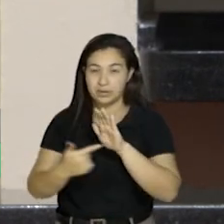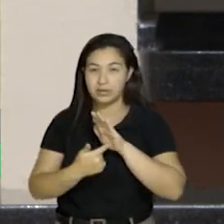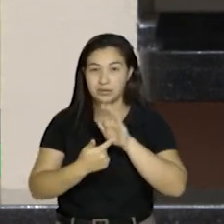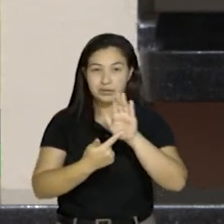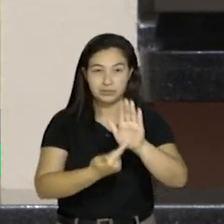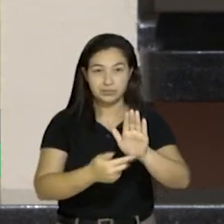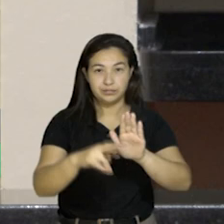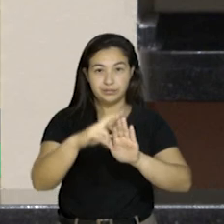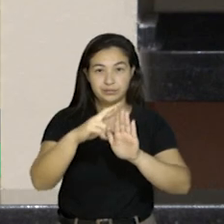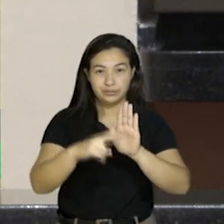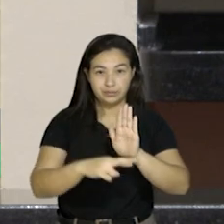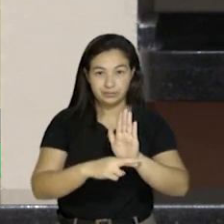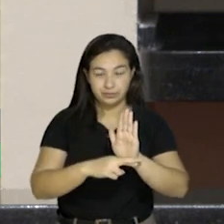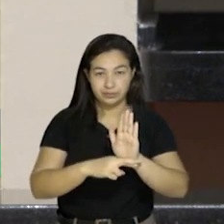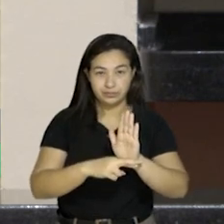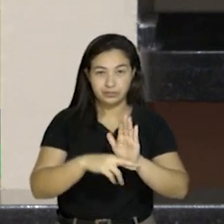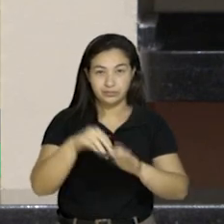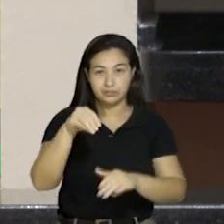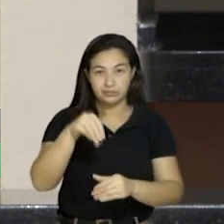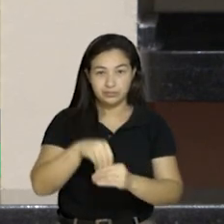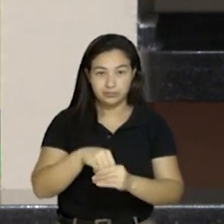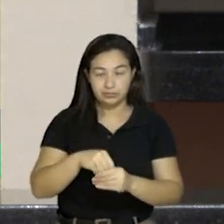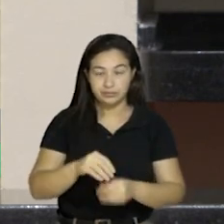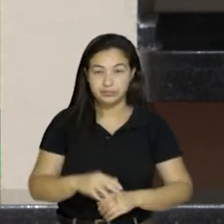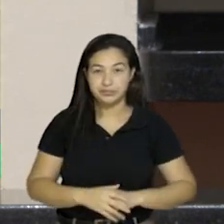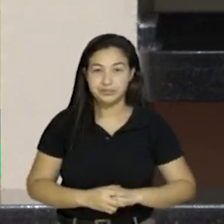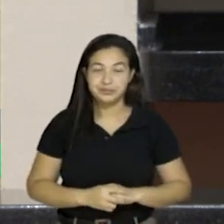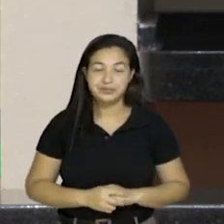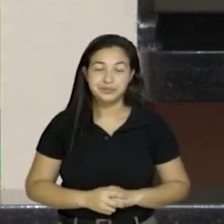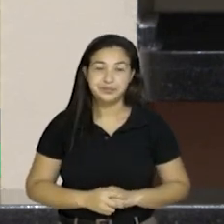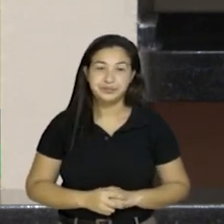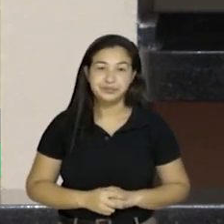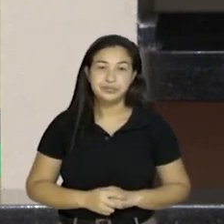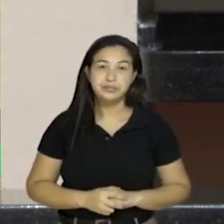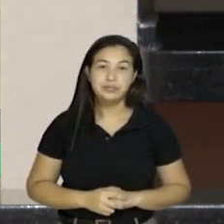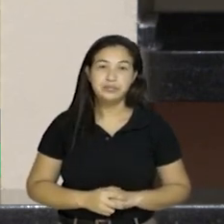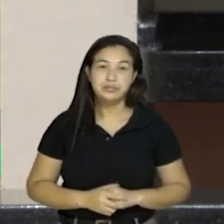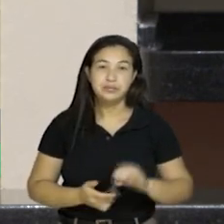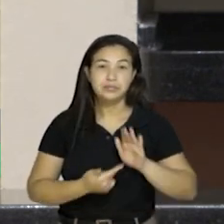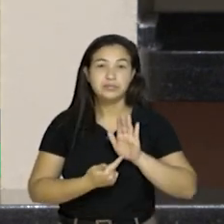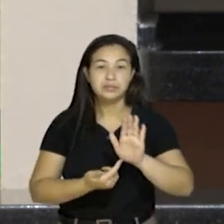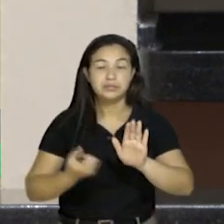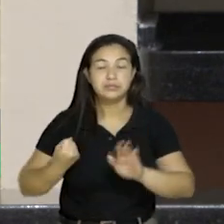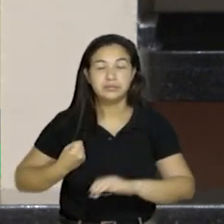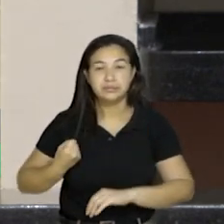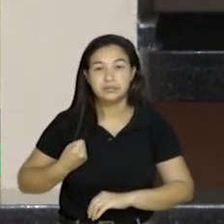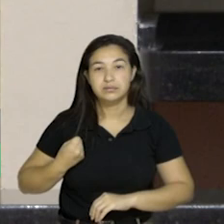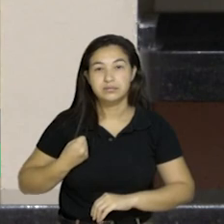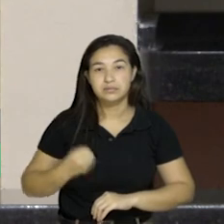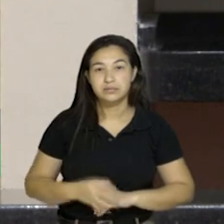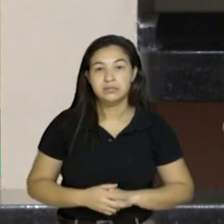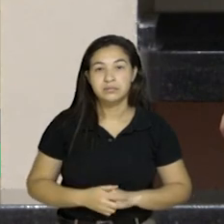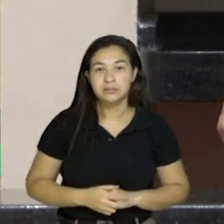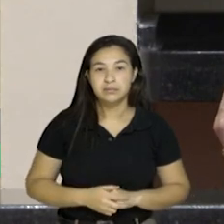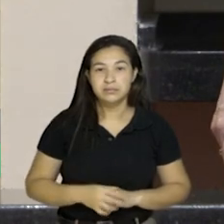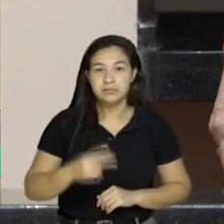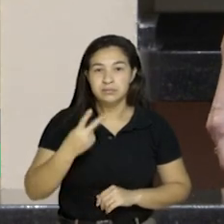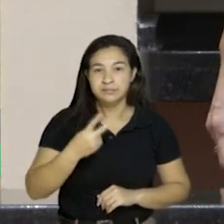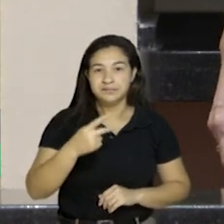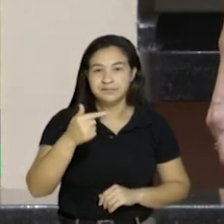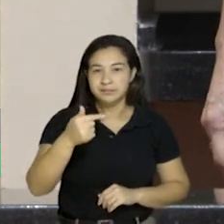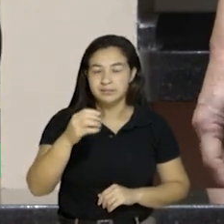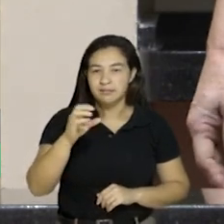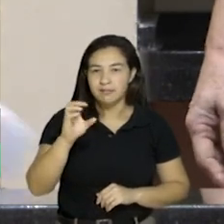conforme determina o Regimento Interno as seguintes indicações indicações dos anos